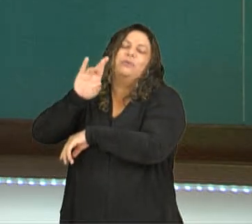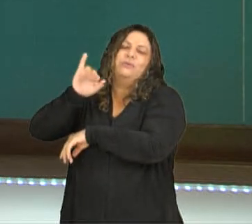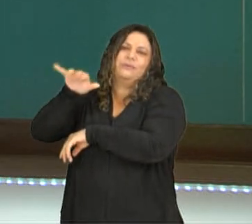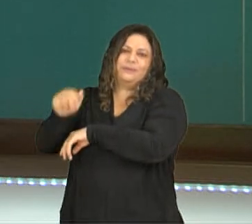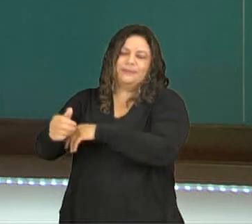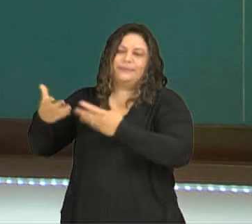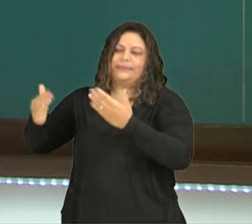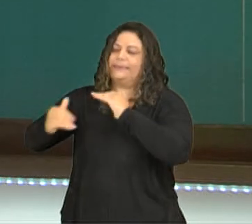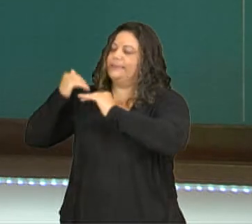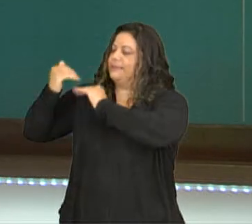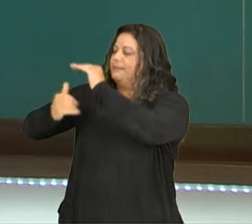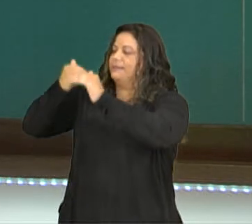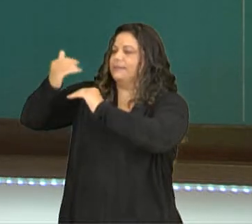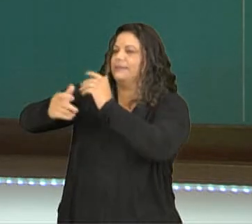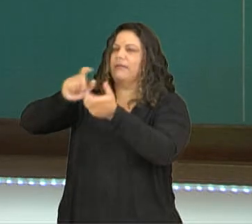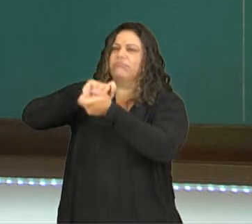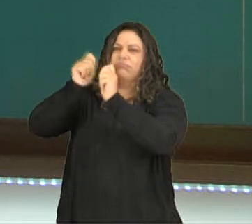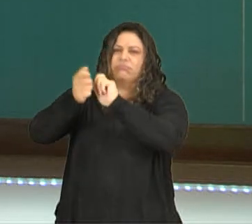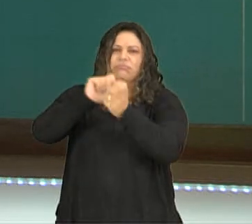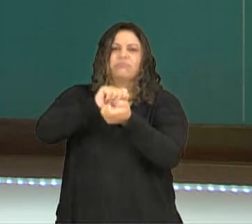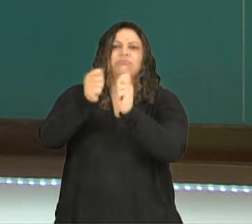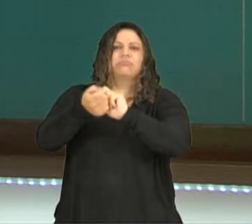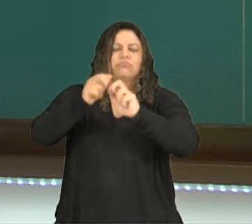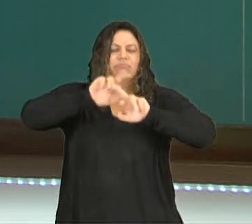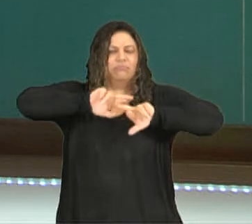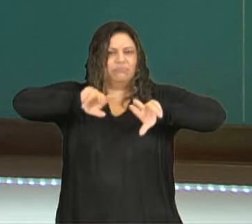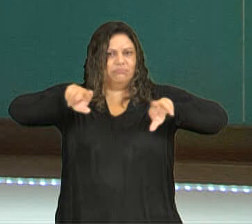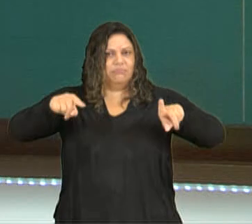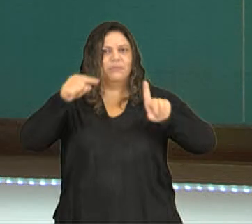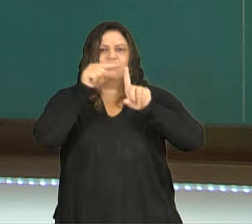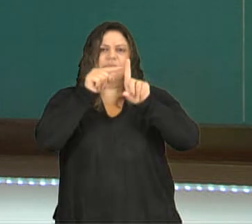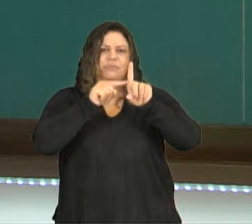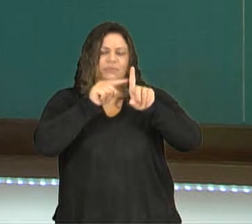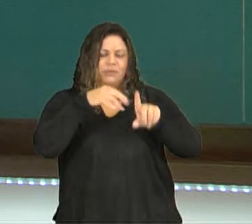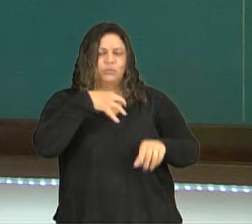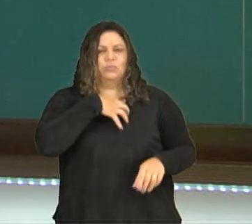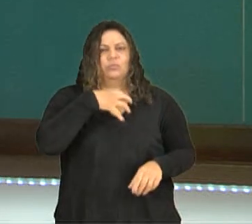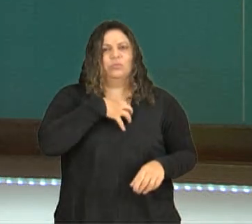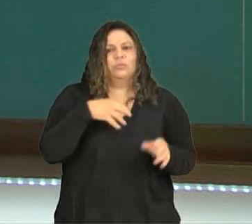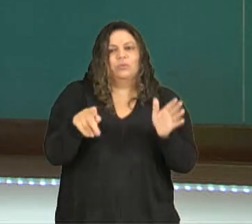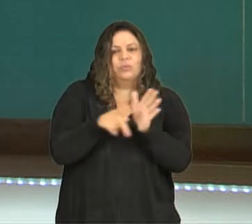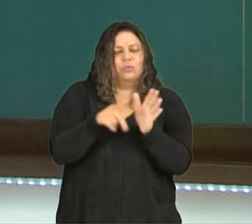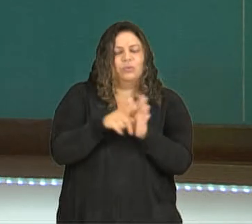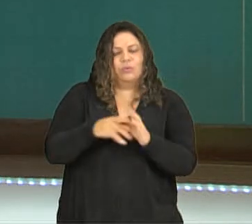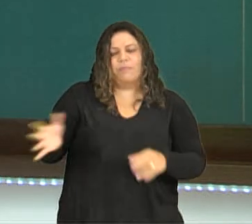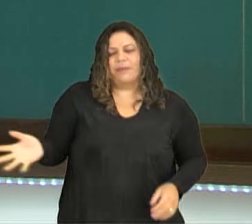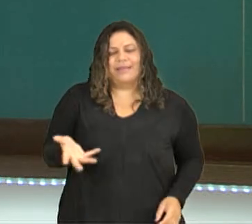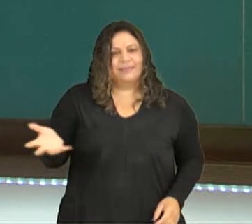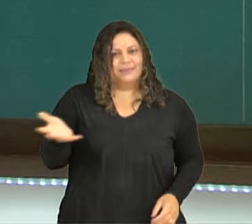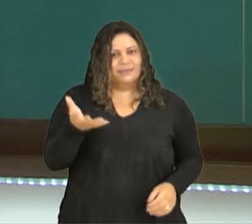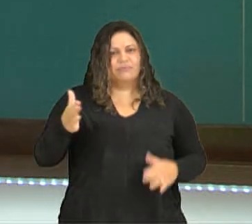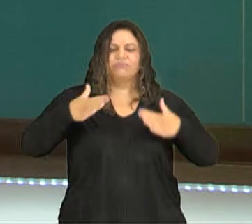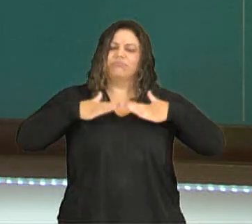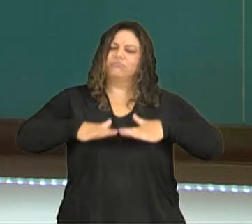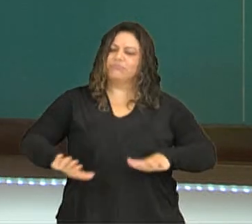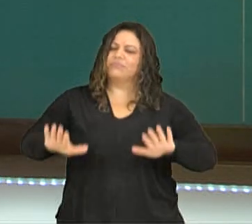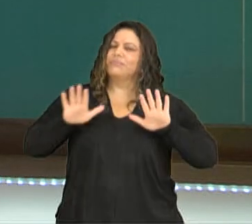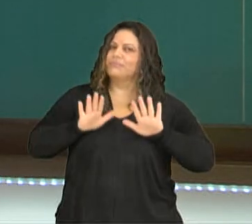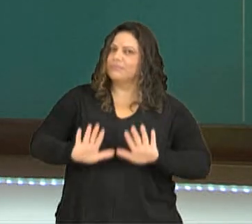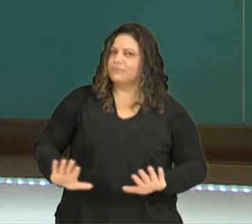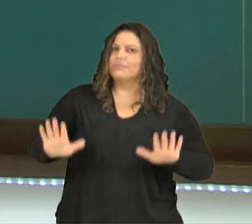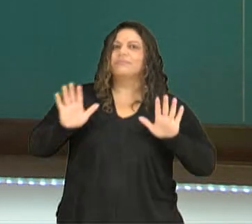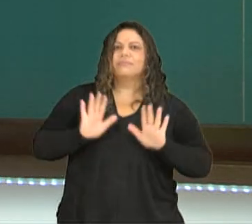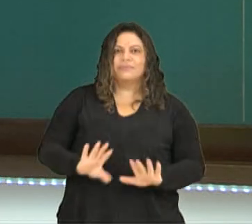tem diversas derivações, diversos tipos e estilos, alguns mais acelerados, alguns mais